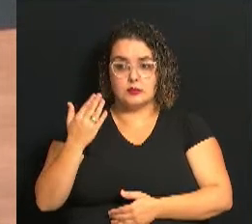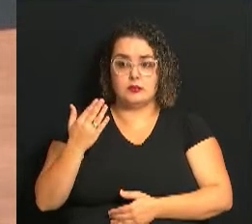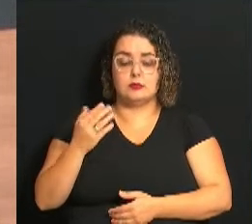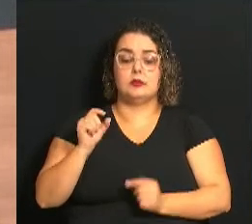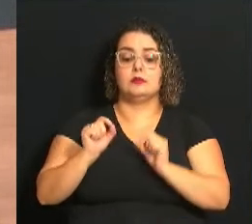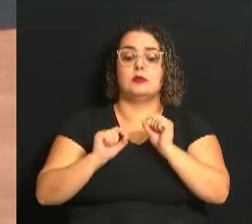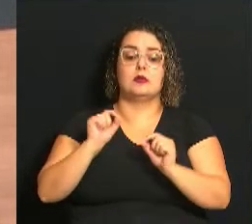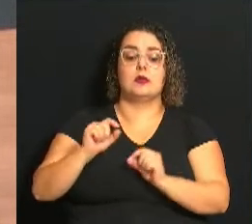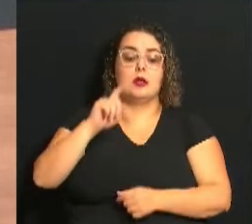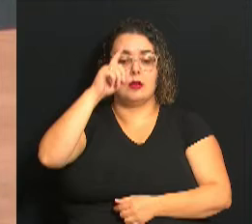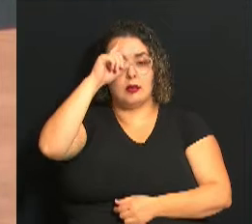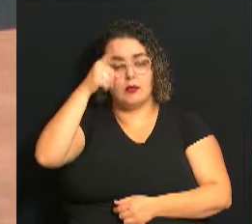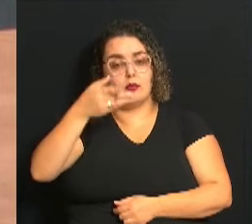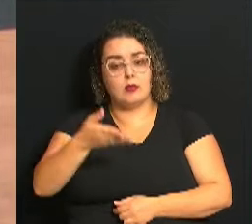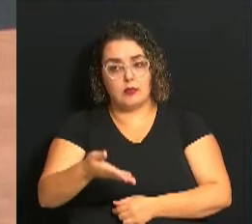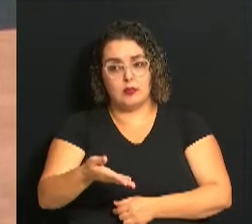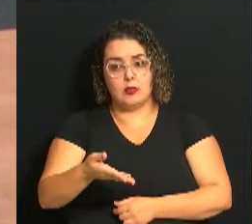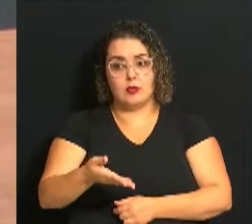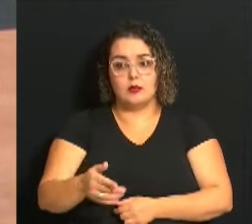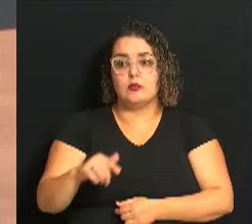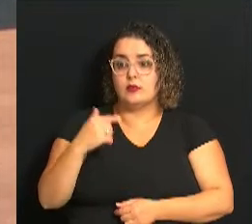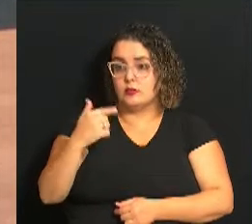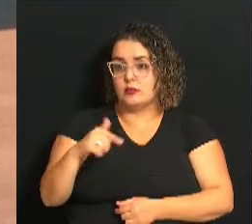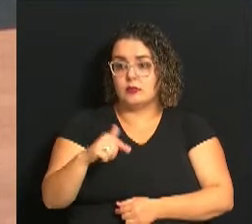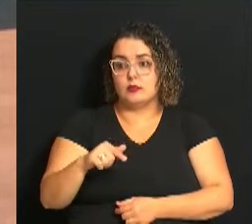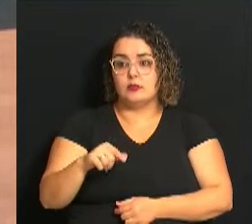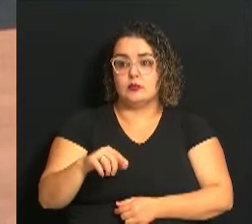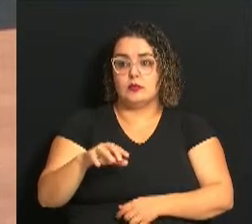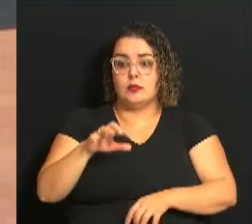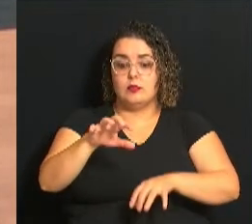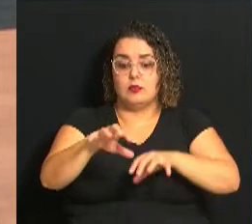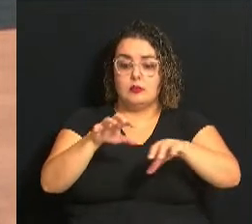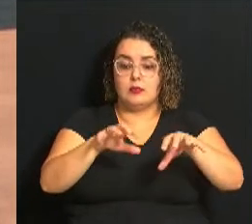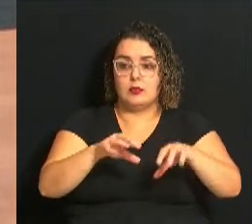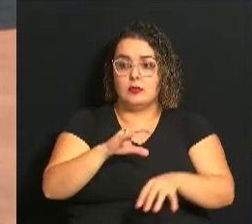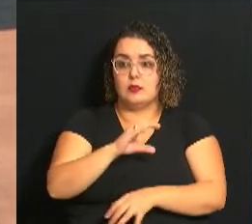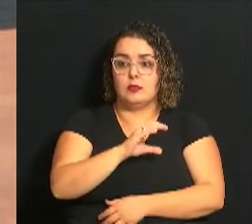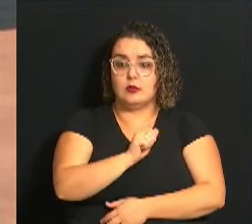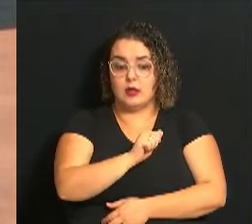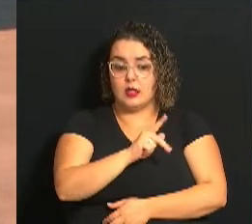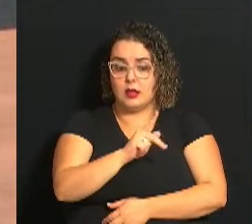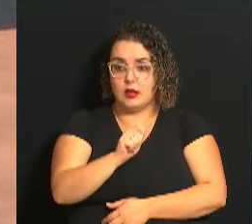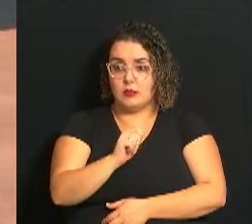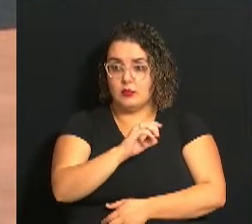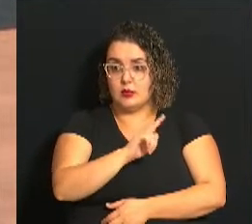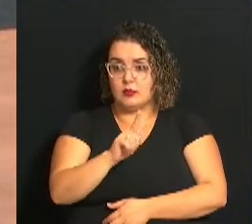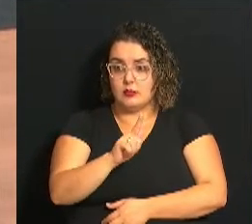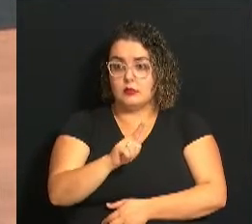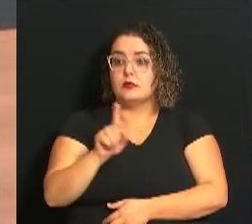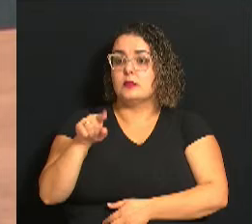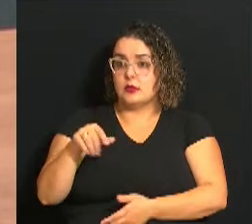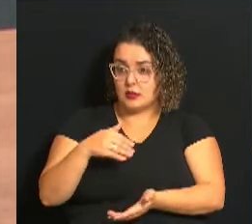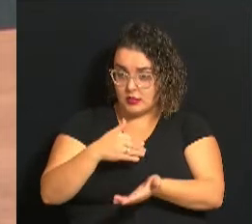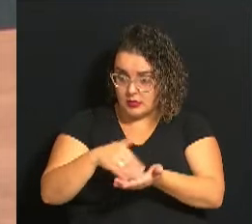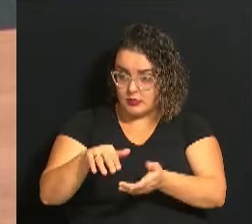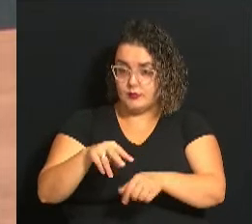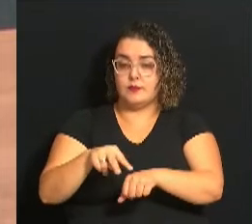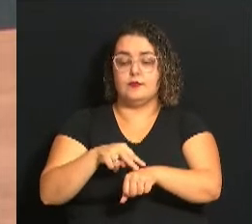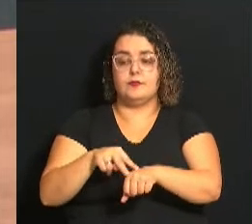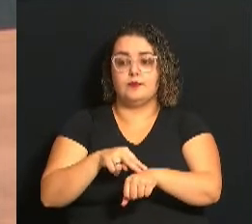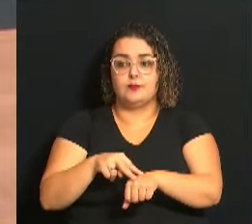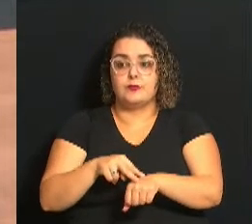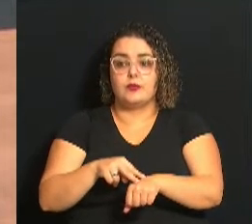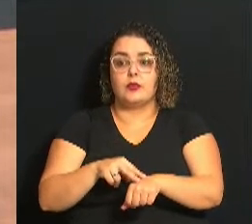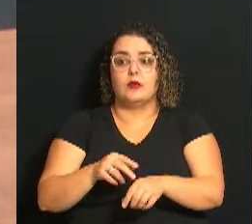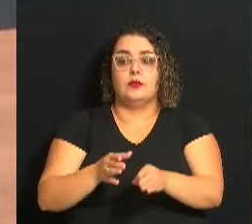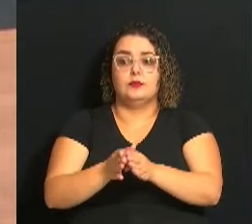porque realmente não existe um zoneamento na APA do Campo Grande Ouro Verde. Está aqui a Secretaria do Verde formando o Conselho Gestor